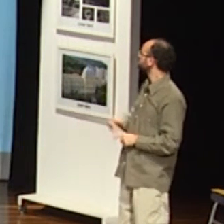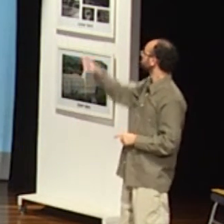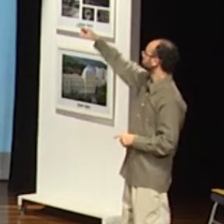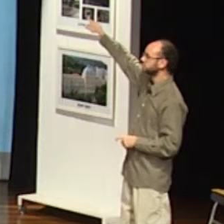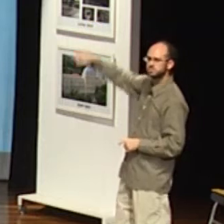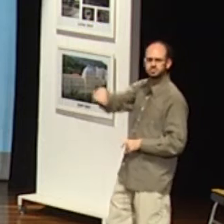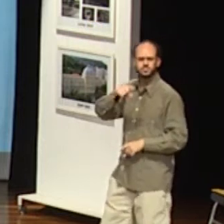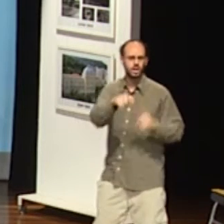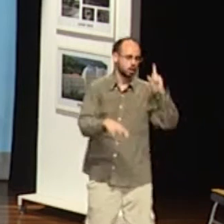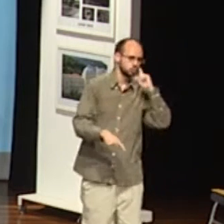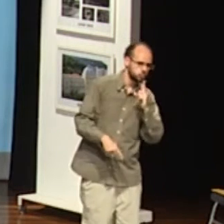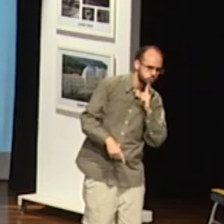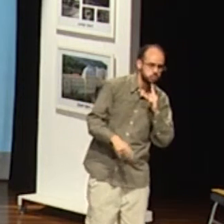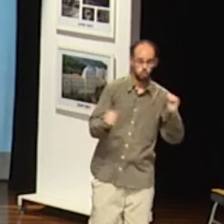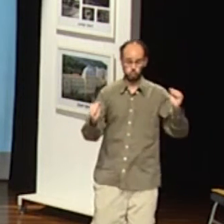visual.